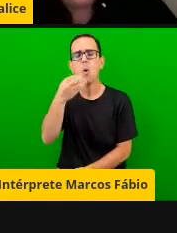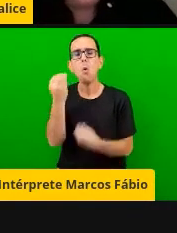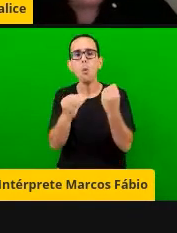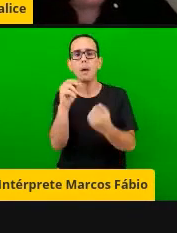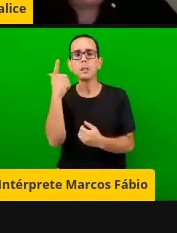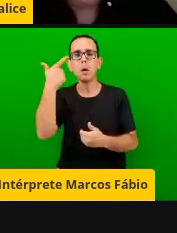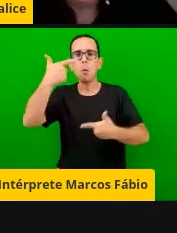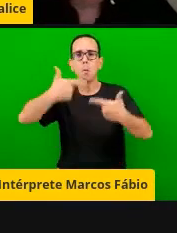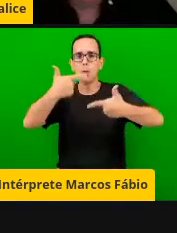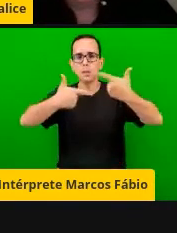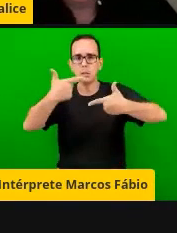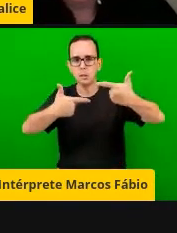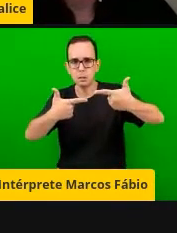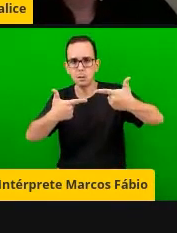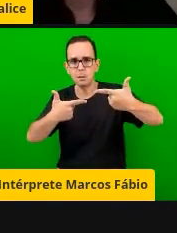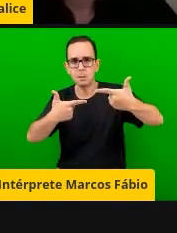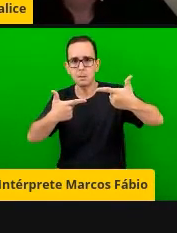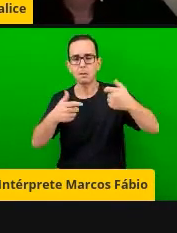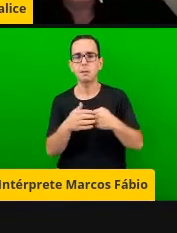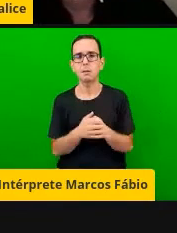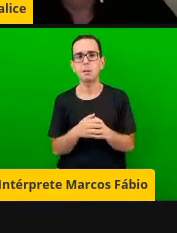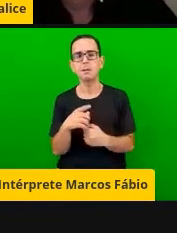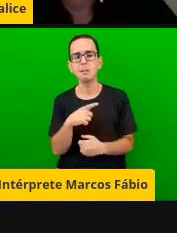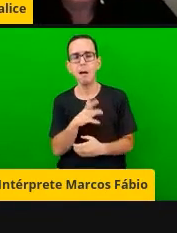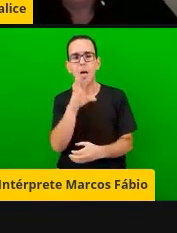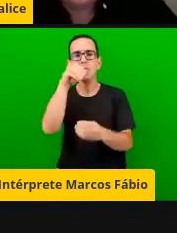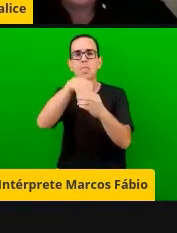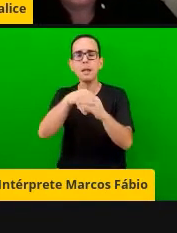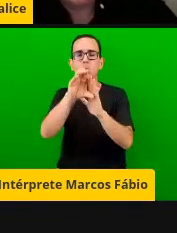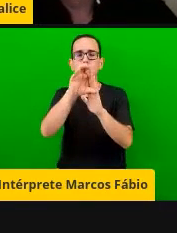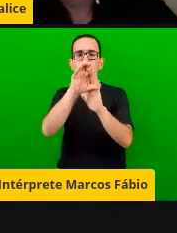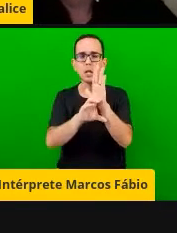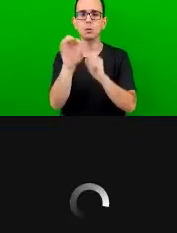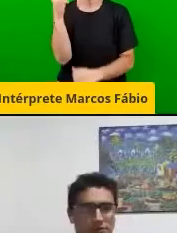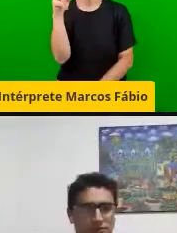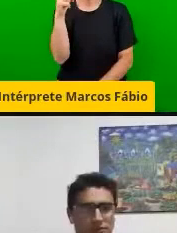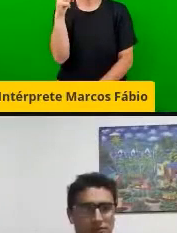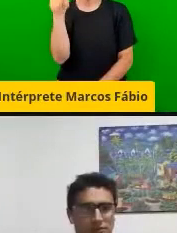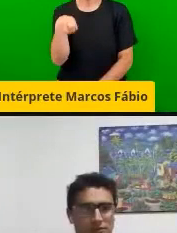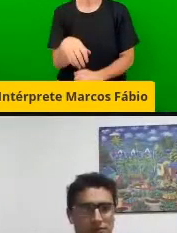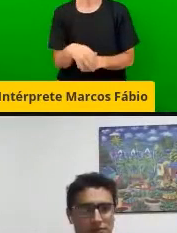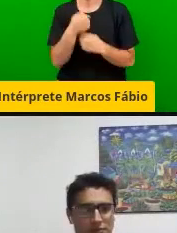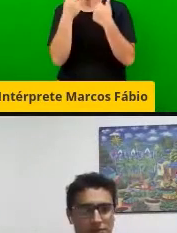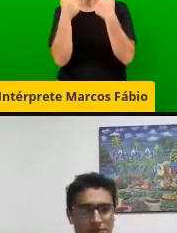né, que está dentro do nosso currículo de geografia, tá bom?